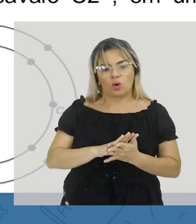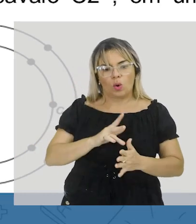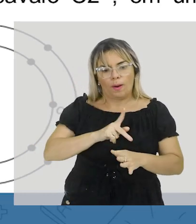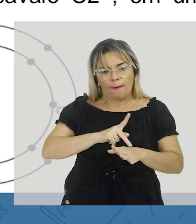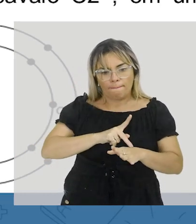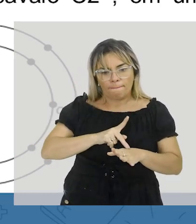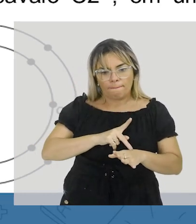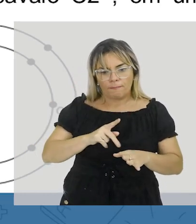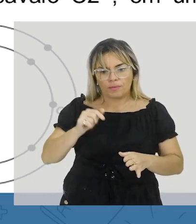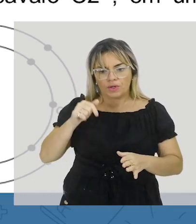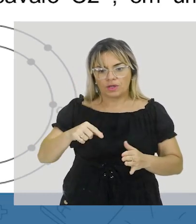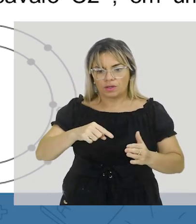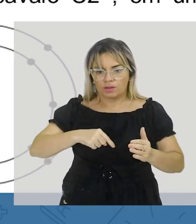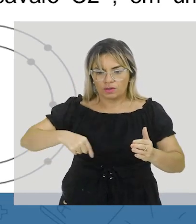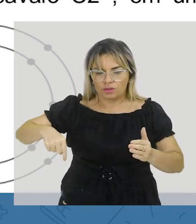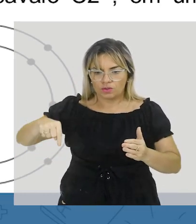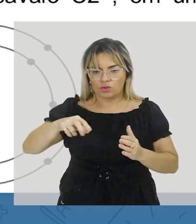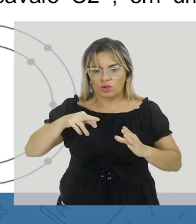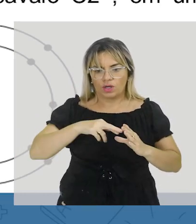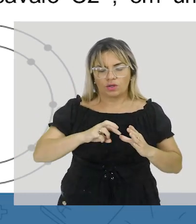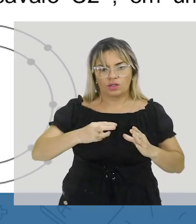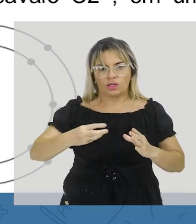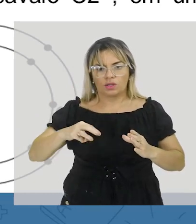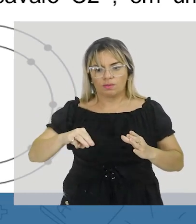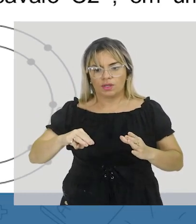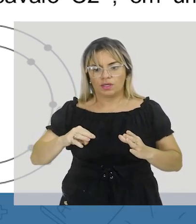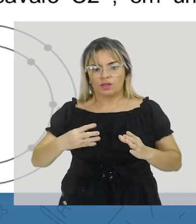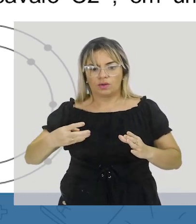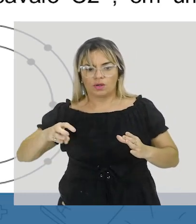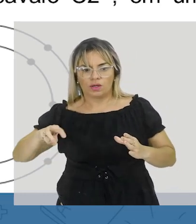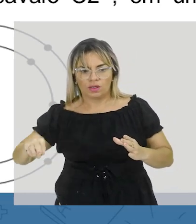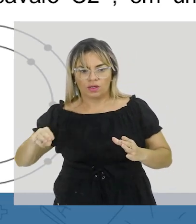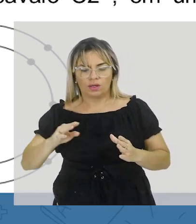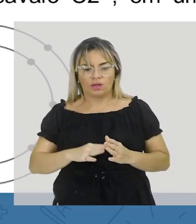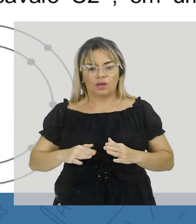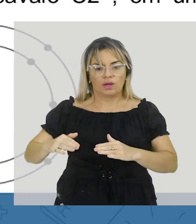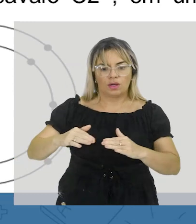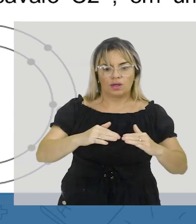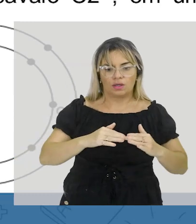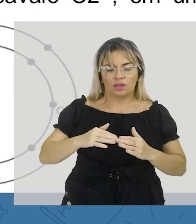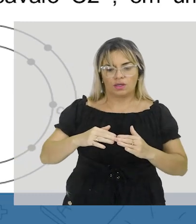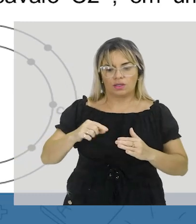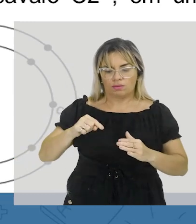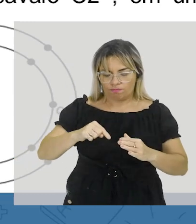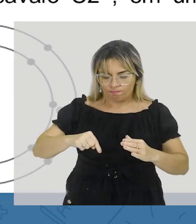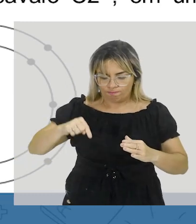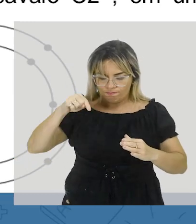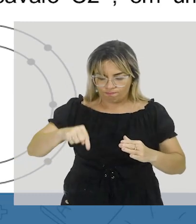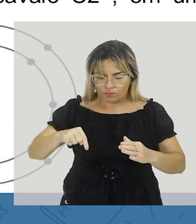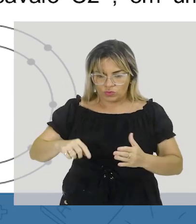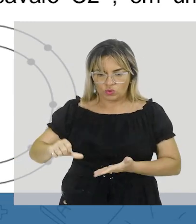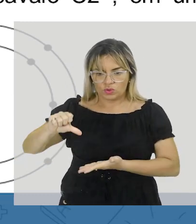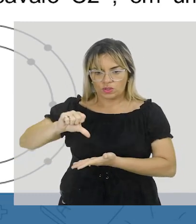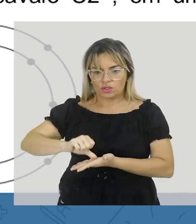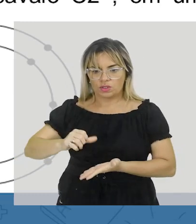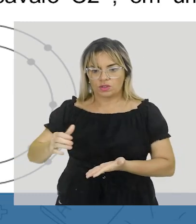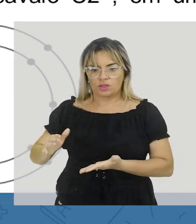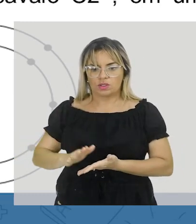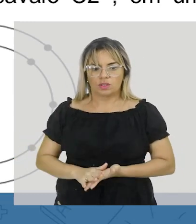respectivamente, ambas centradas no ponto O. Em cada seção de funcionamento, o carrossel efetua 10